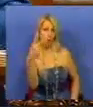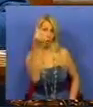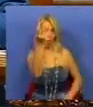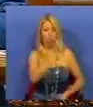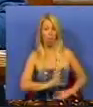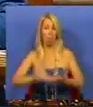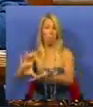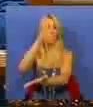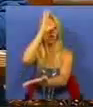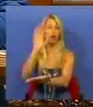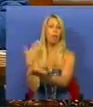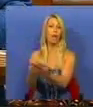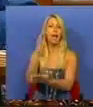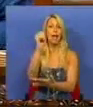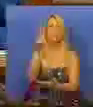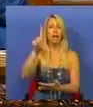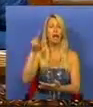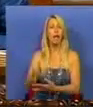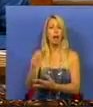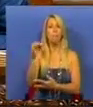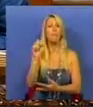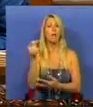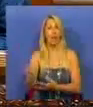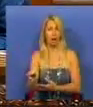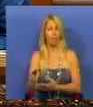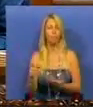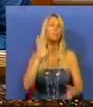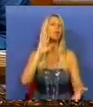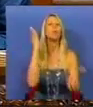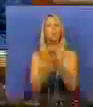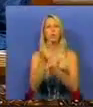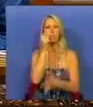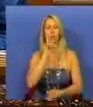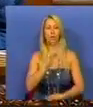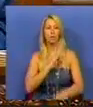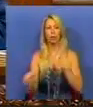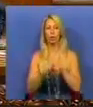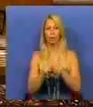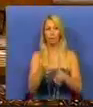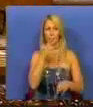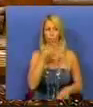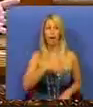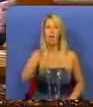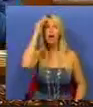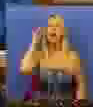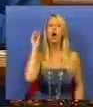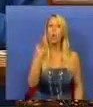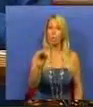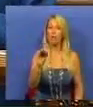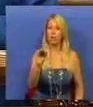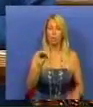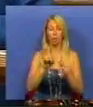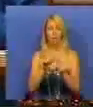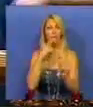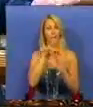injetado pelo Estado na SLN-BPN. Por último, senhoras e senhores deputados, As recomendações sugeridas no